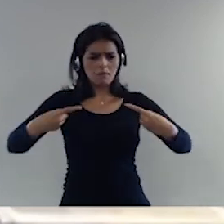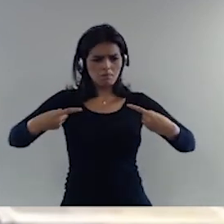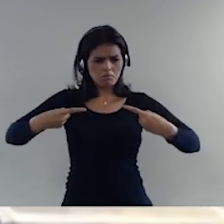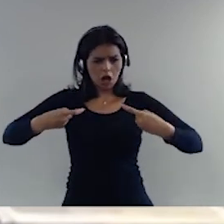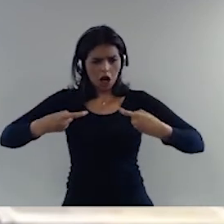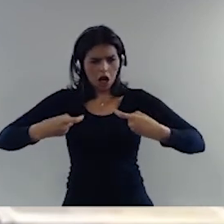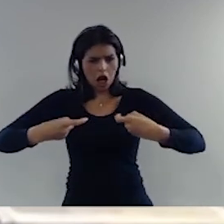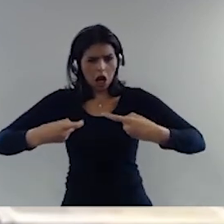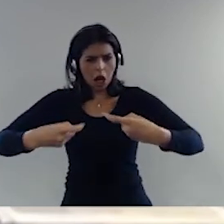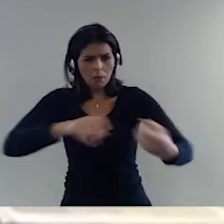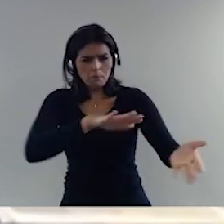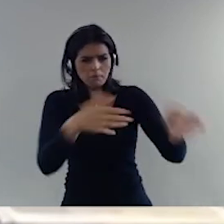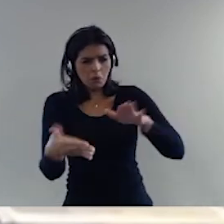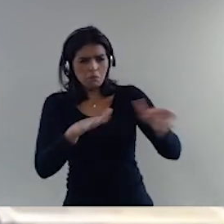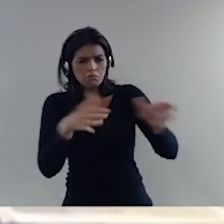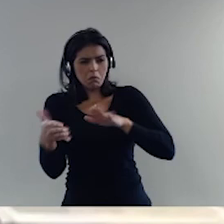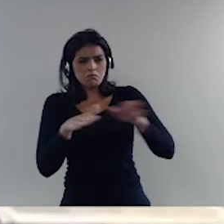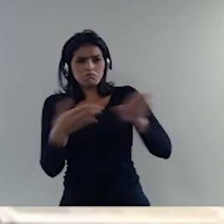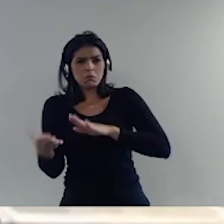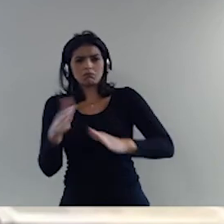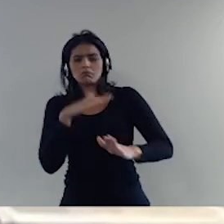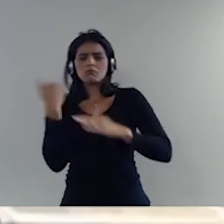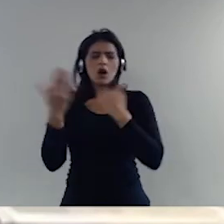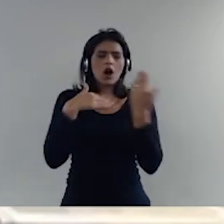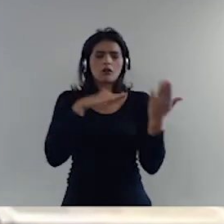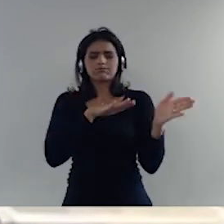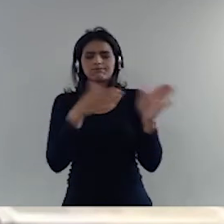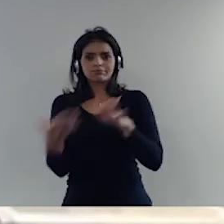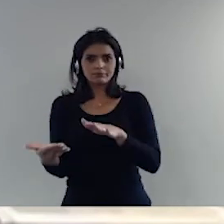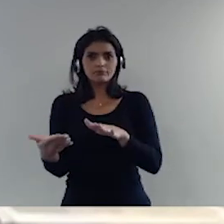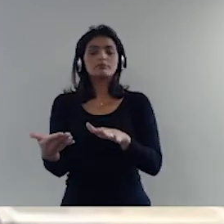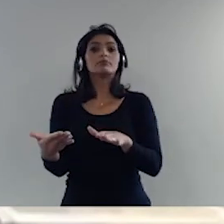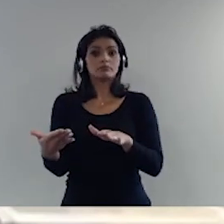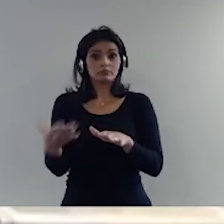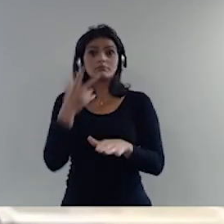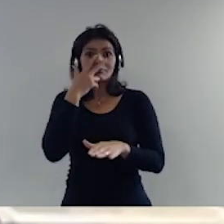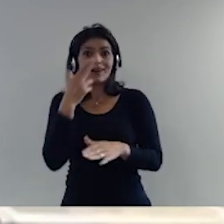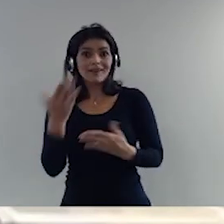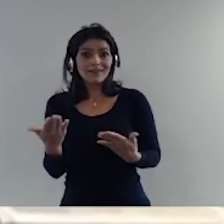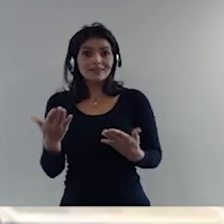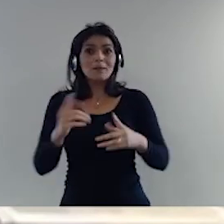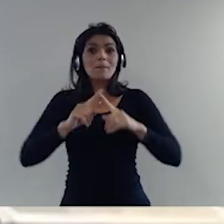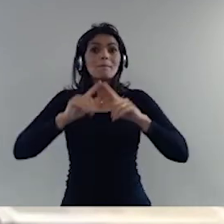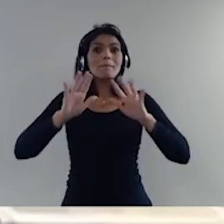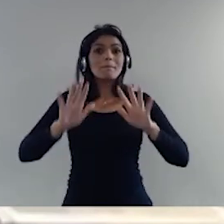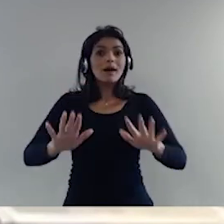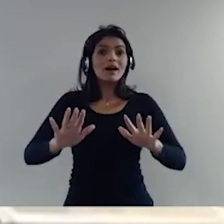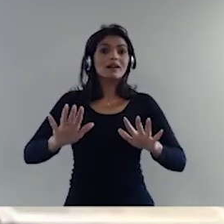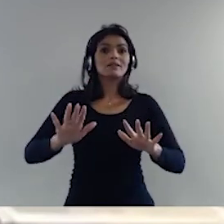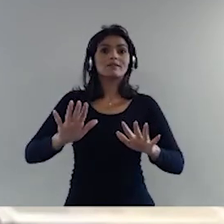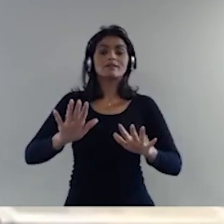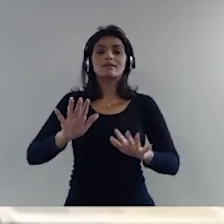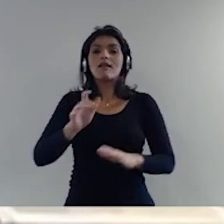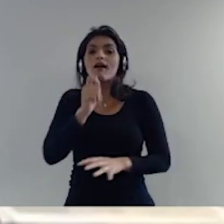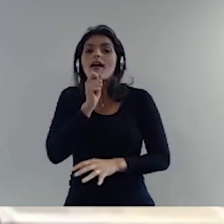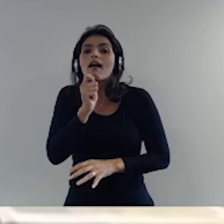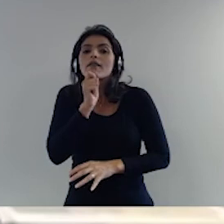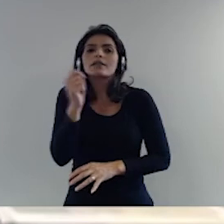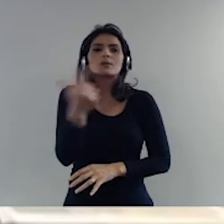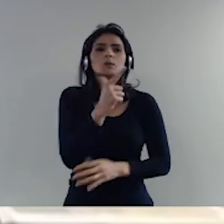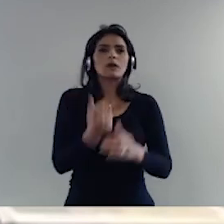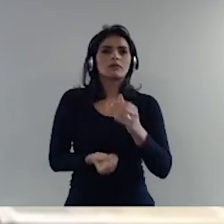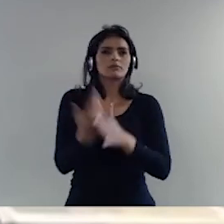uma imensa quantidade de fatalidades. E enquanto não se desenvolver uma